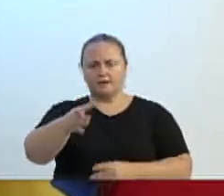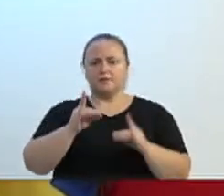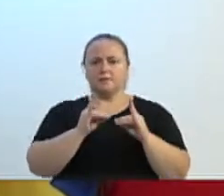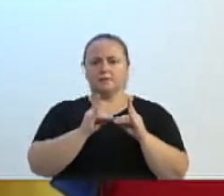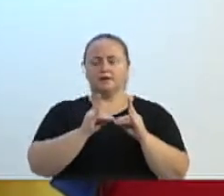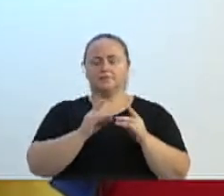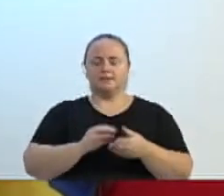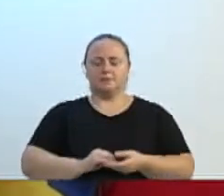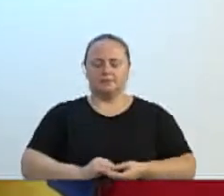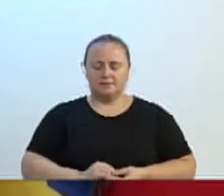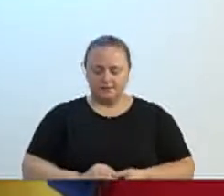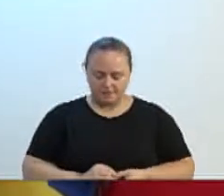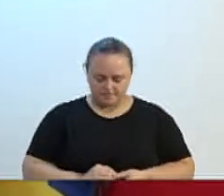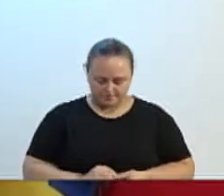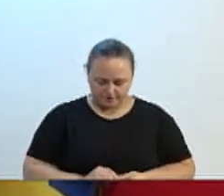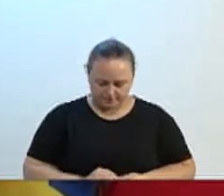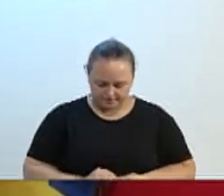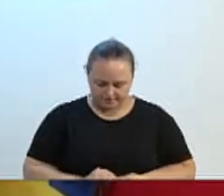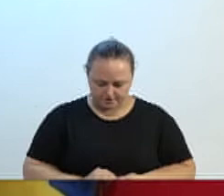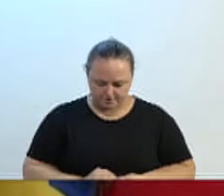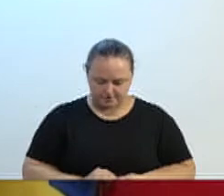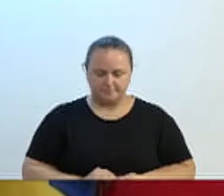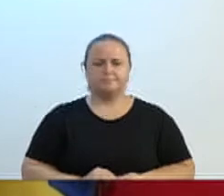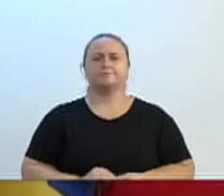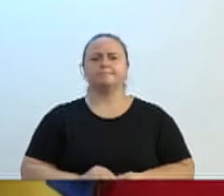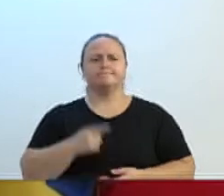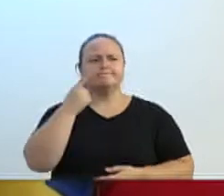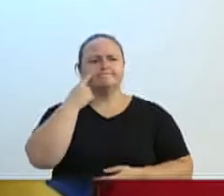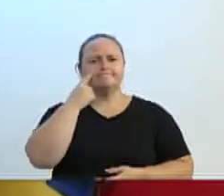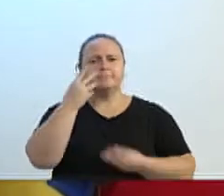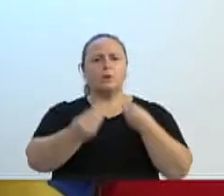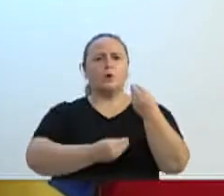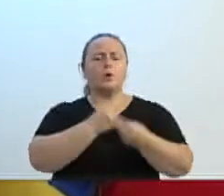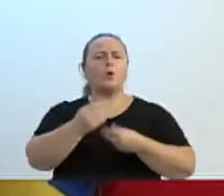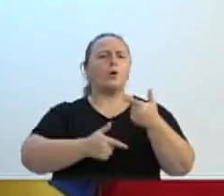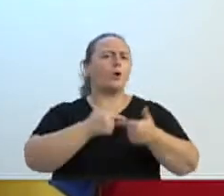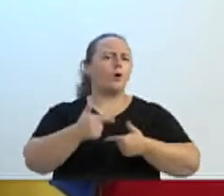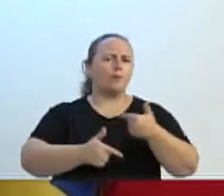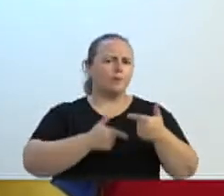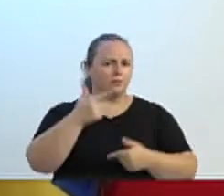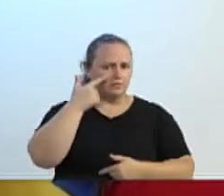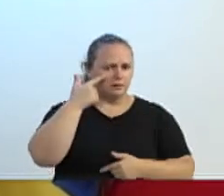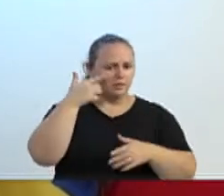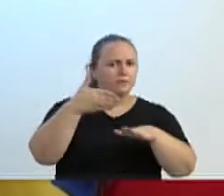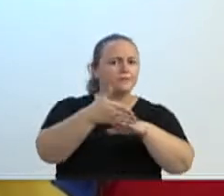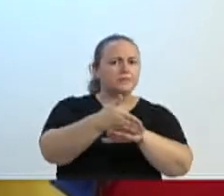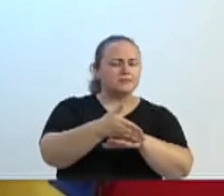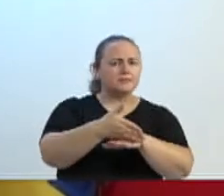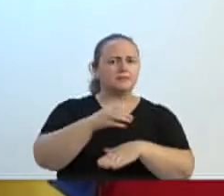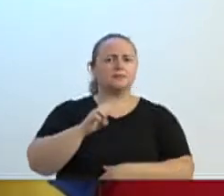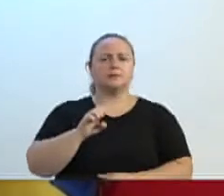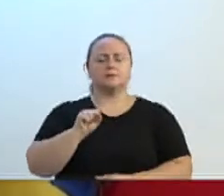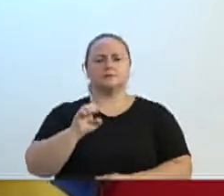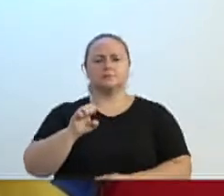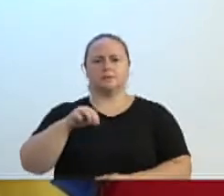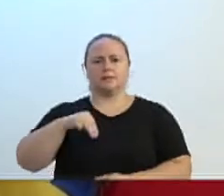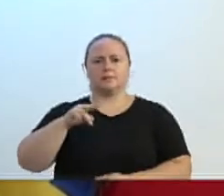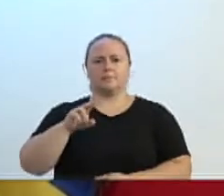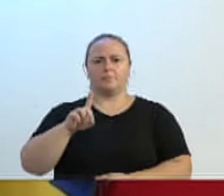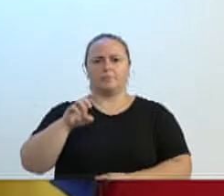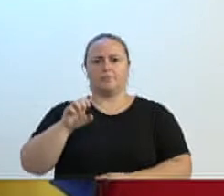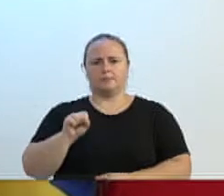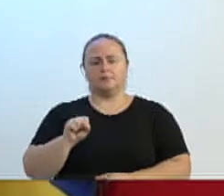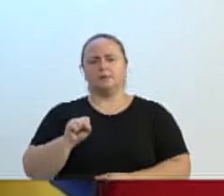esses profissionais estão trabalhando no cemitério. Façam visita nas CEMUDES, saibam em que condições